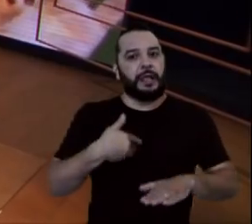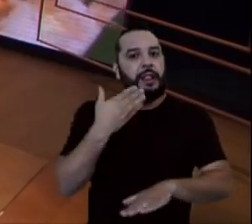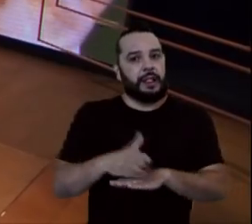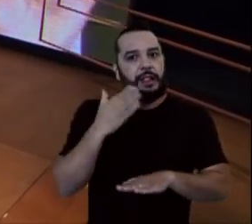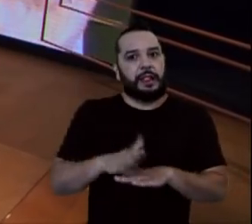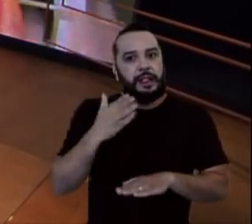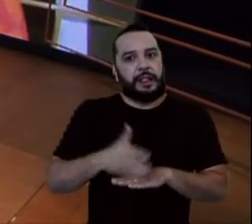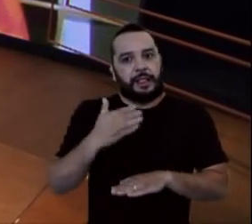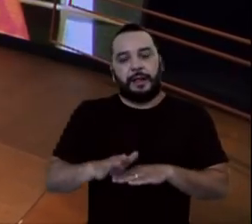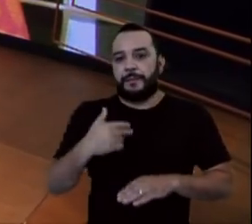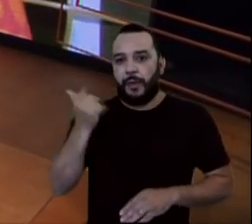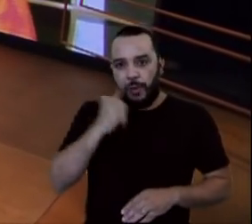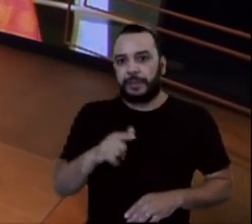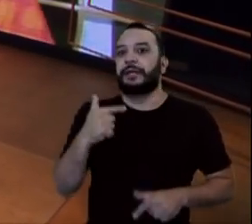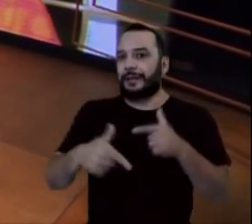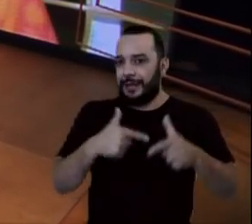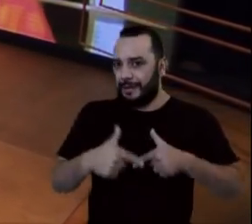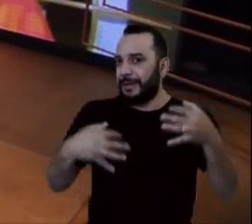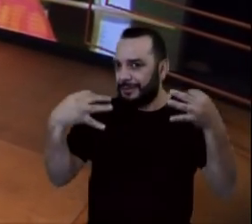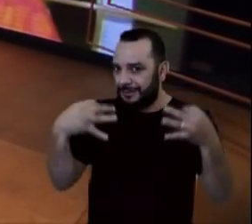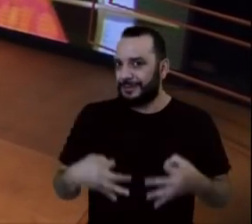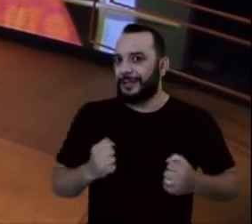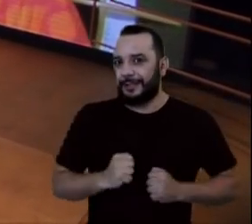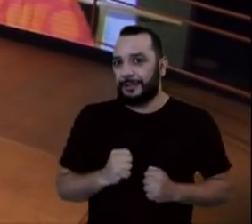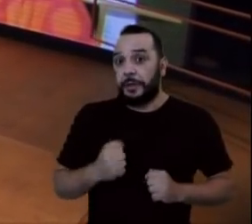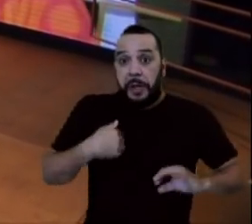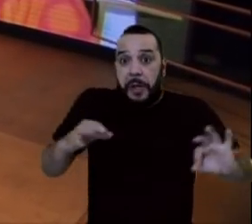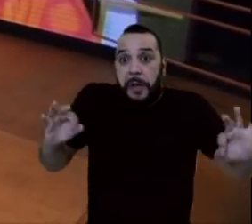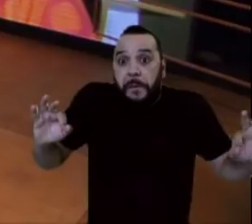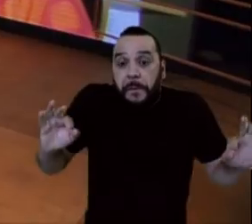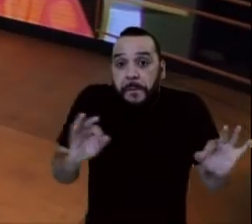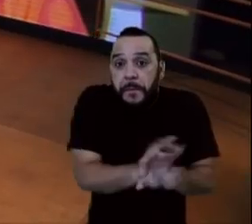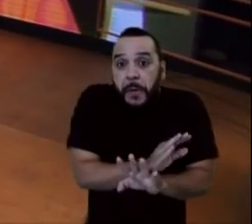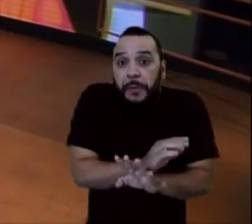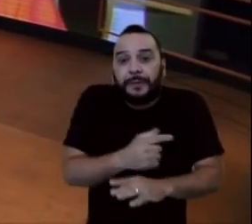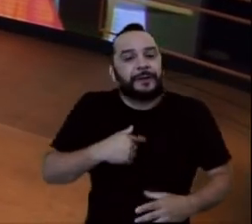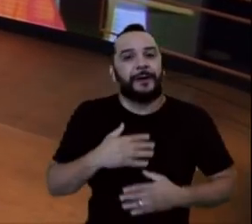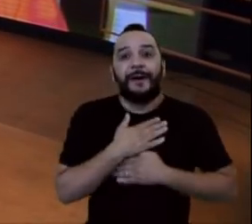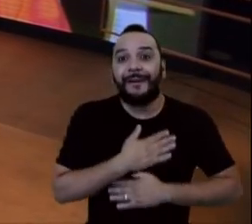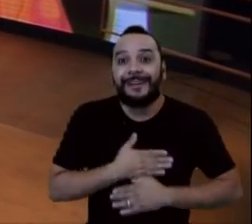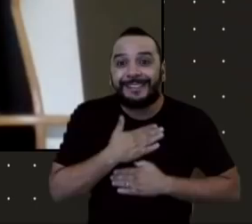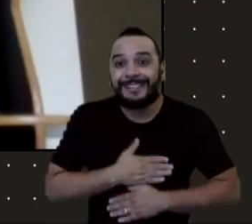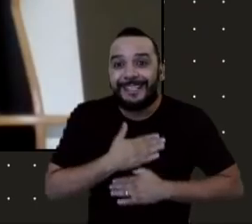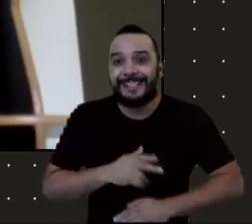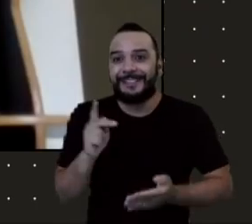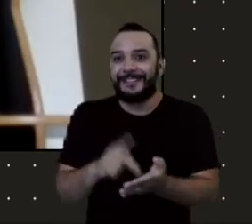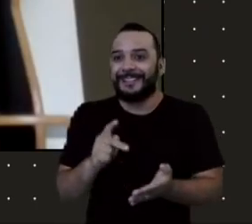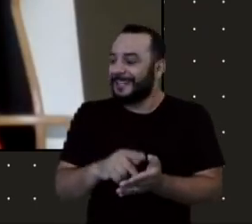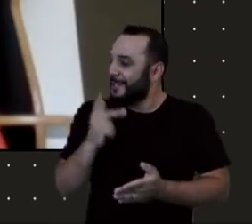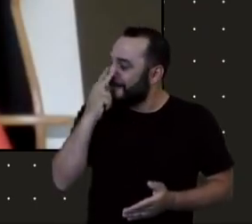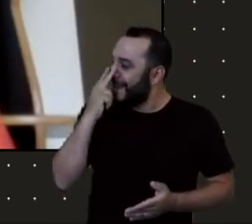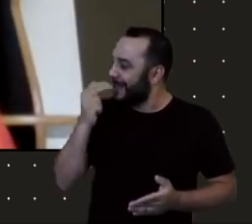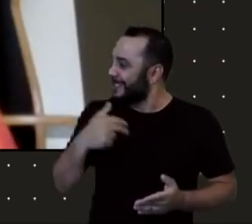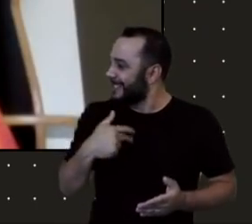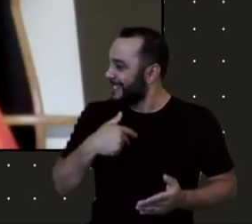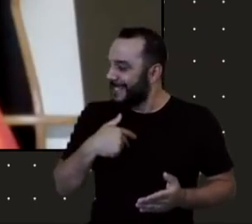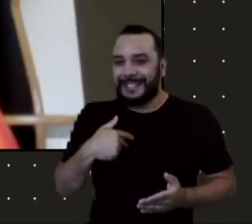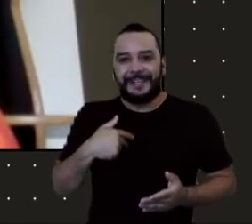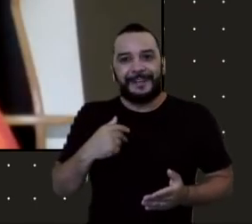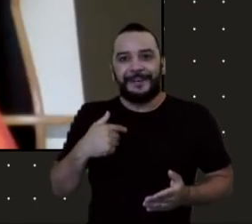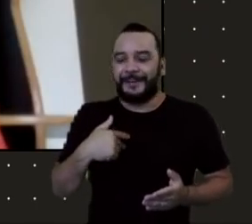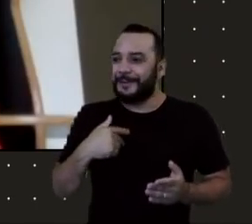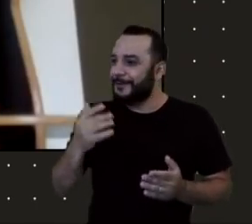fiquei treinando muito para fazer aquilo direitinho. E quando acabou, eu gostei tanto assim daquela sensação de estar